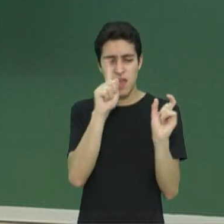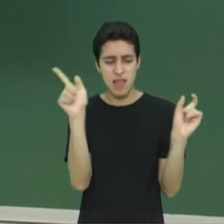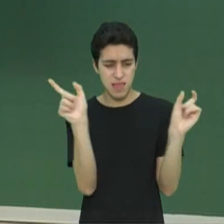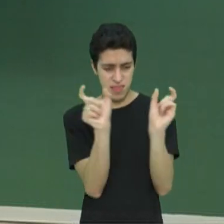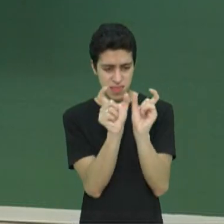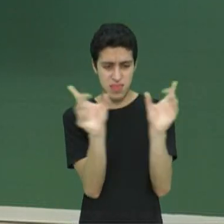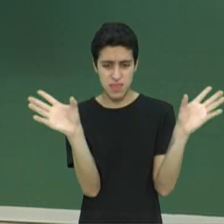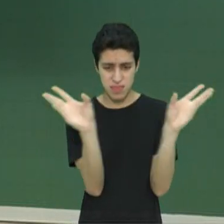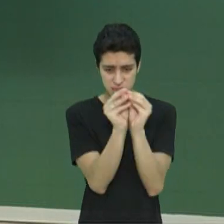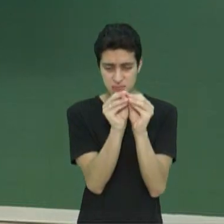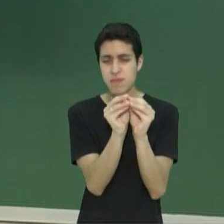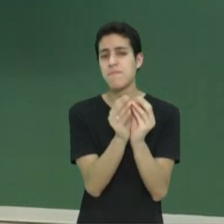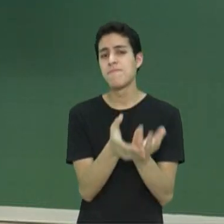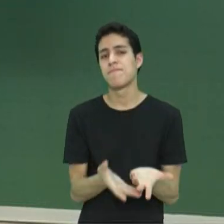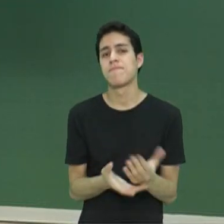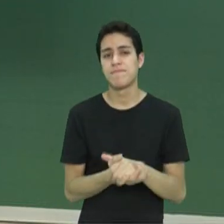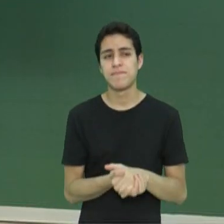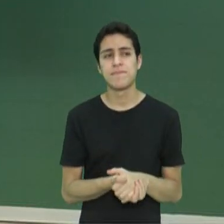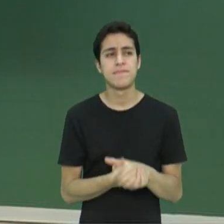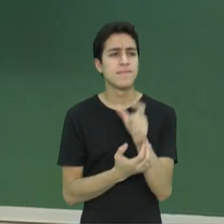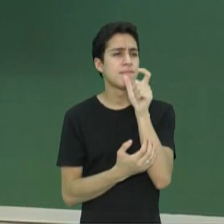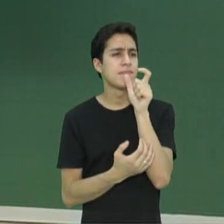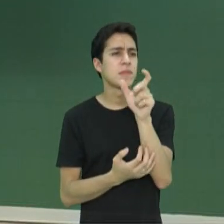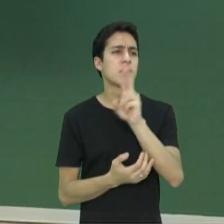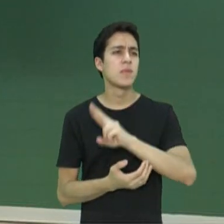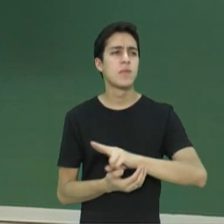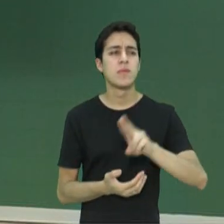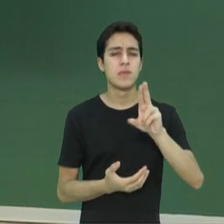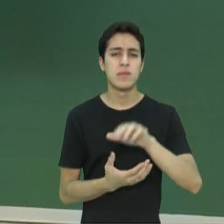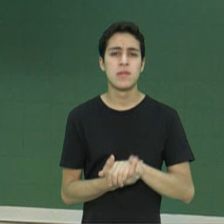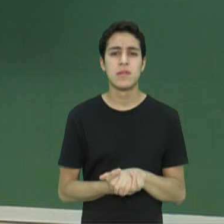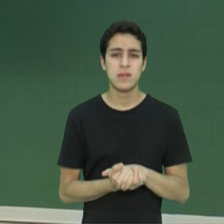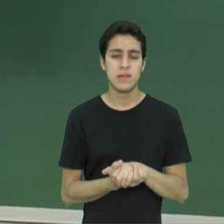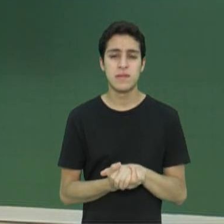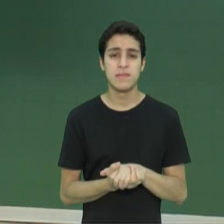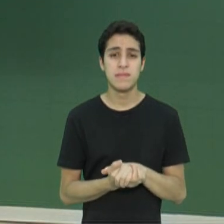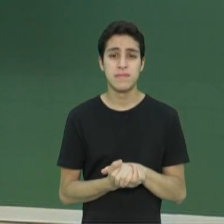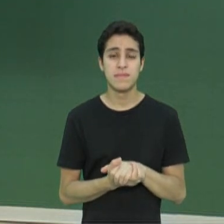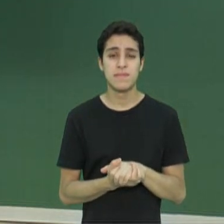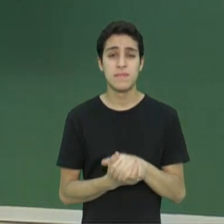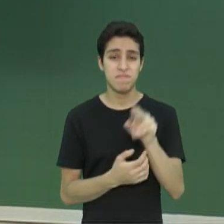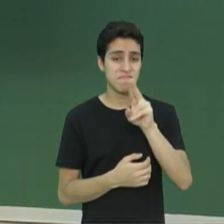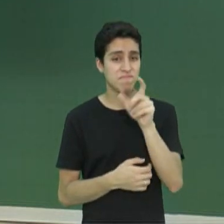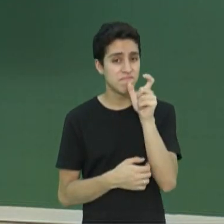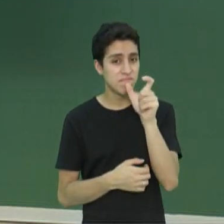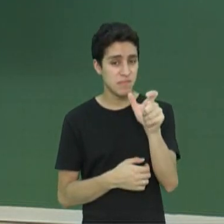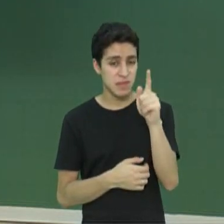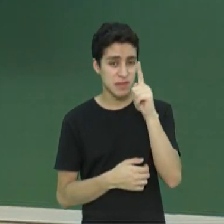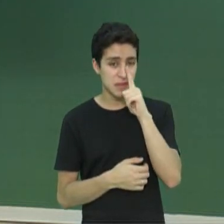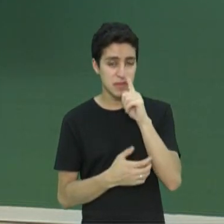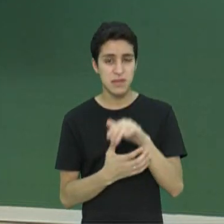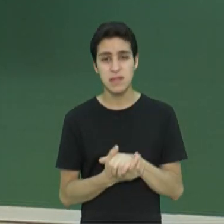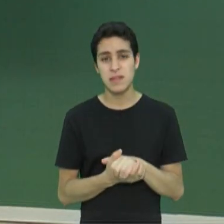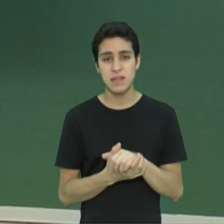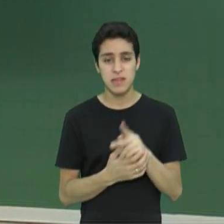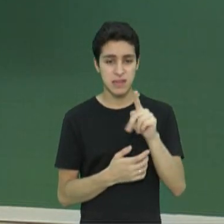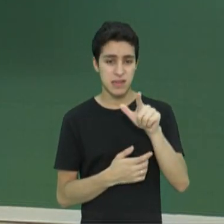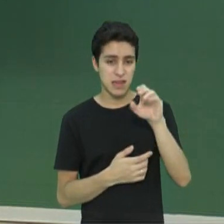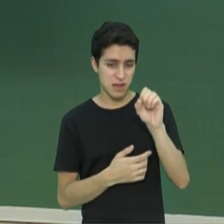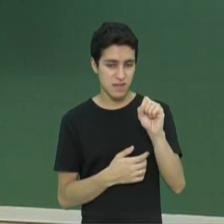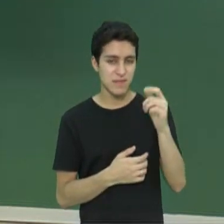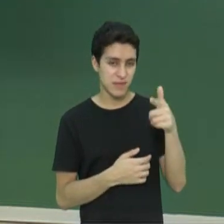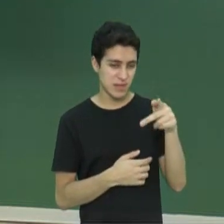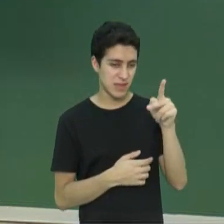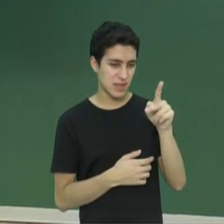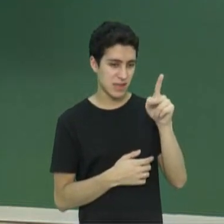A palavra que o Platão usa em grego é kalagatos. Kalá vem do kalos,